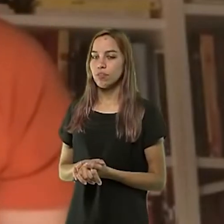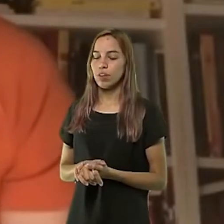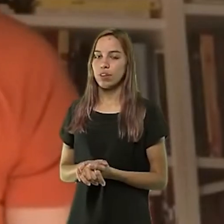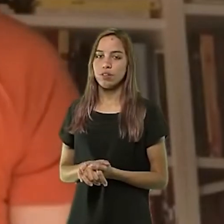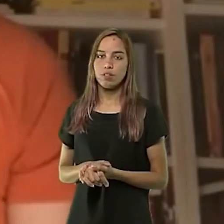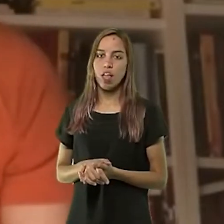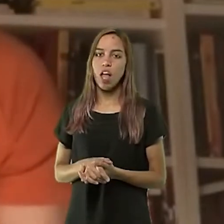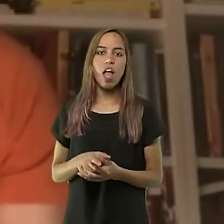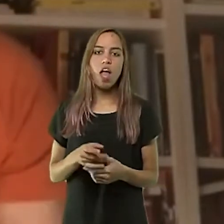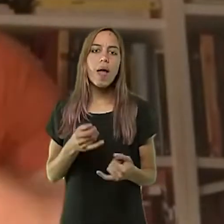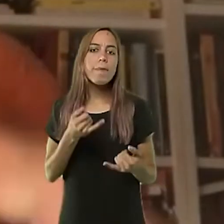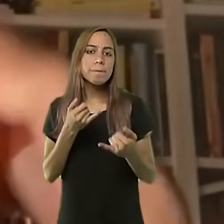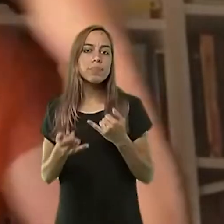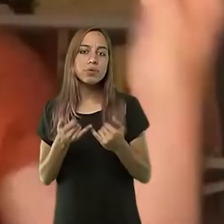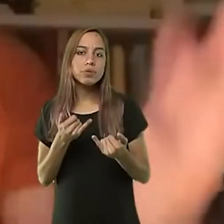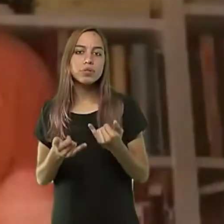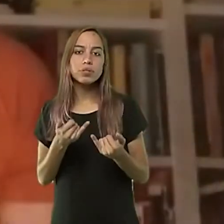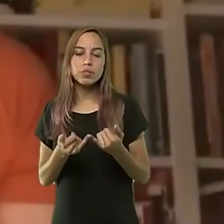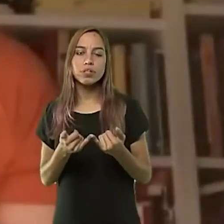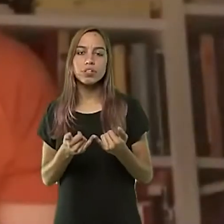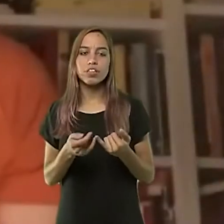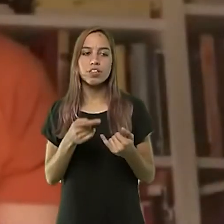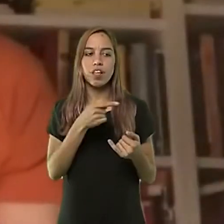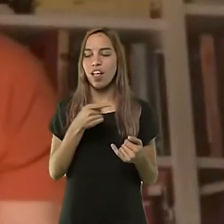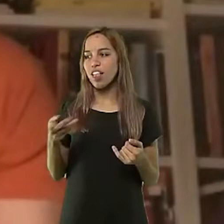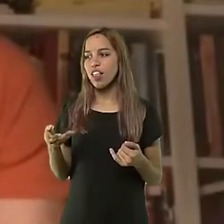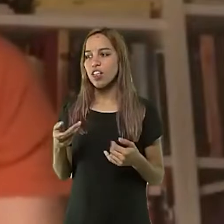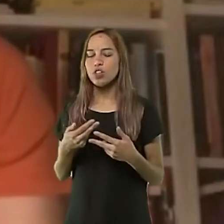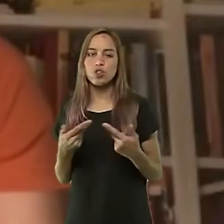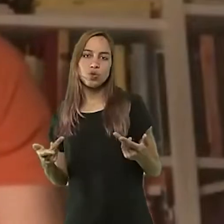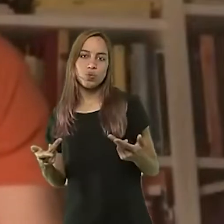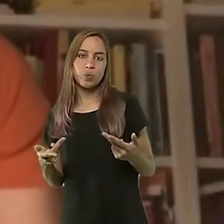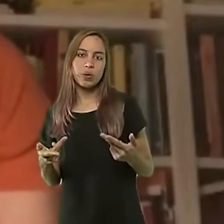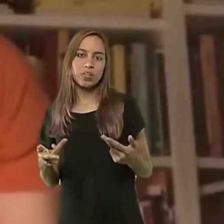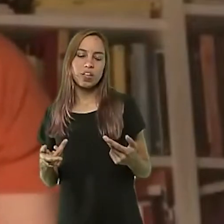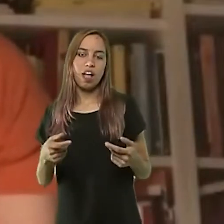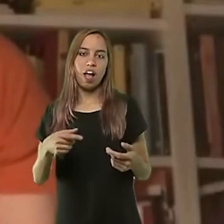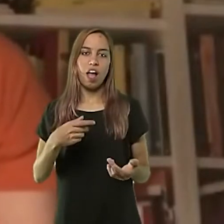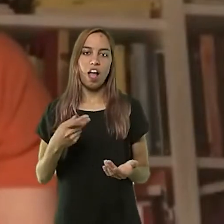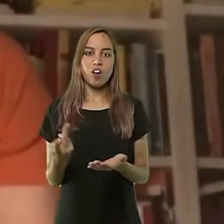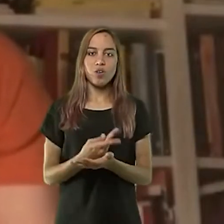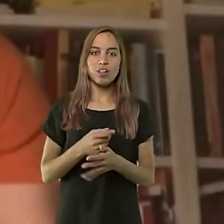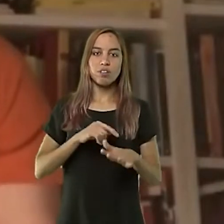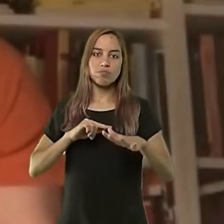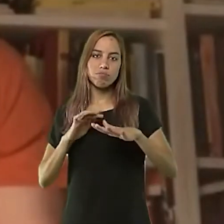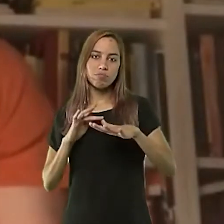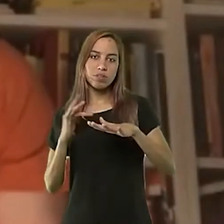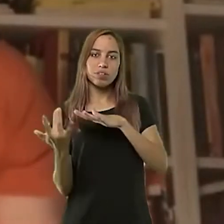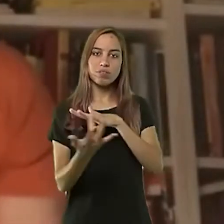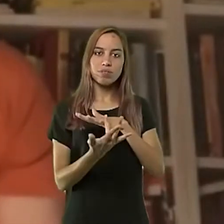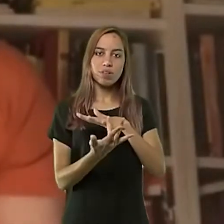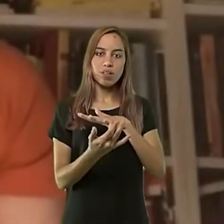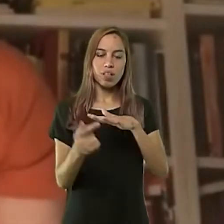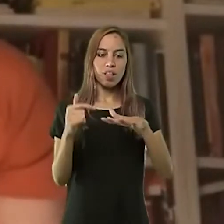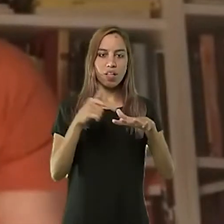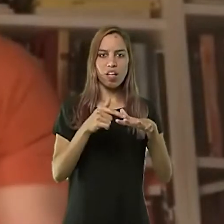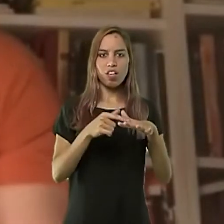antes desta pseudoepigrafia toda que existe nas redes sociais, mas é